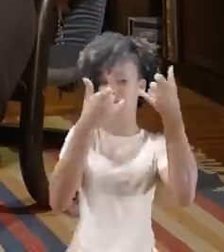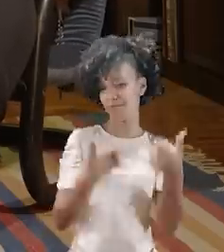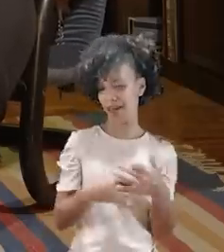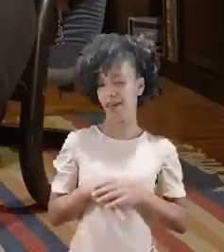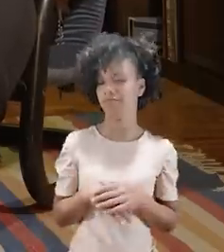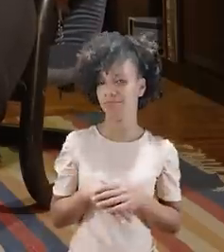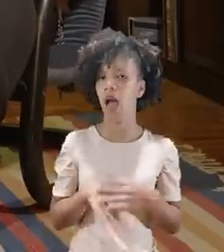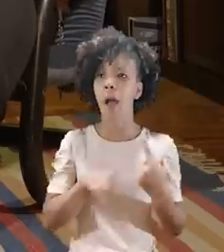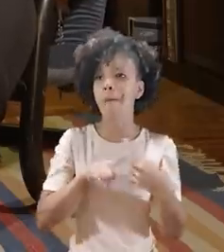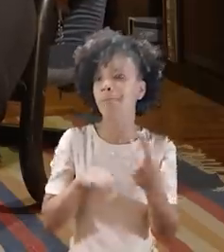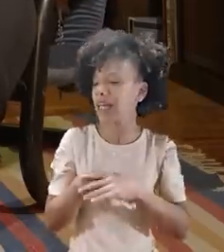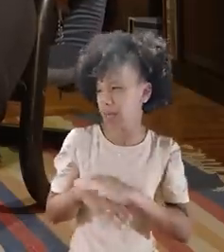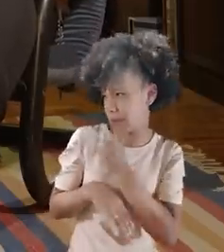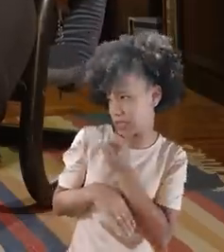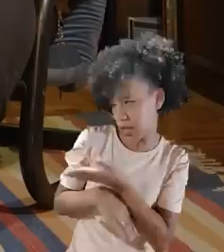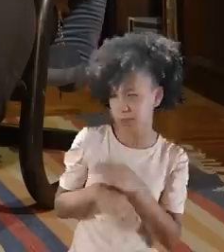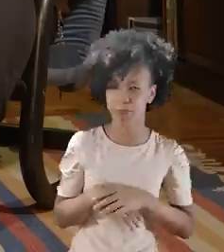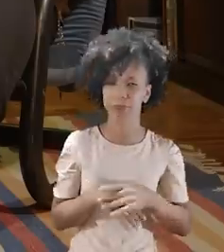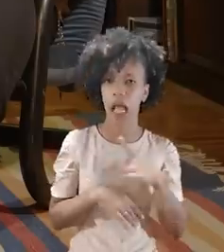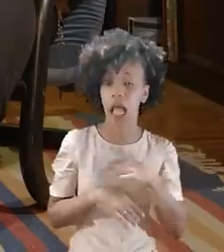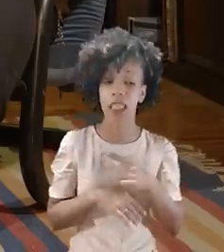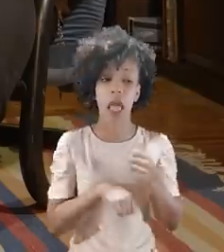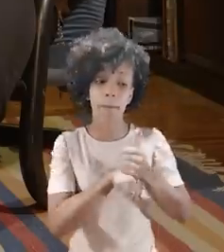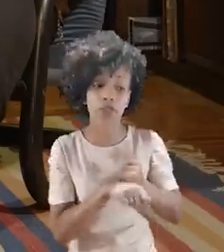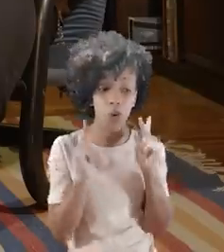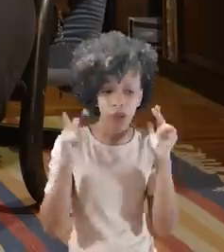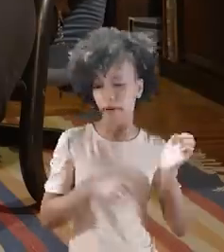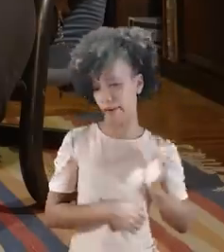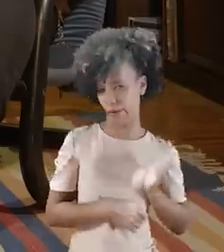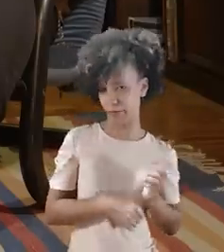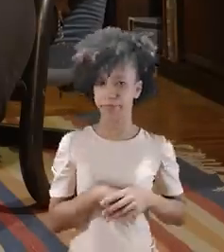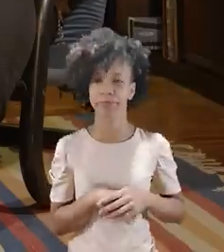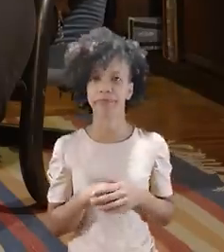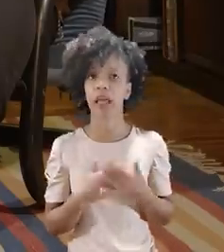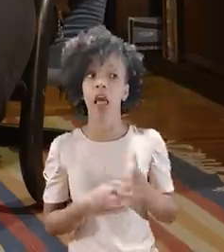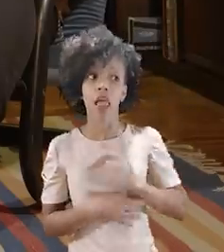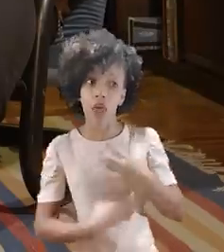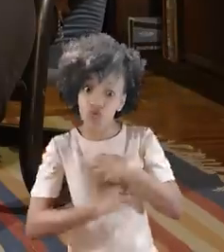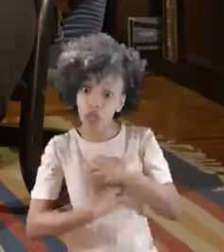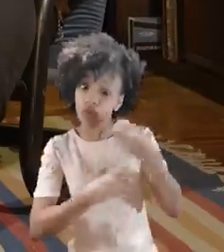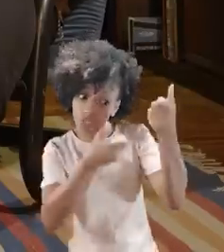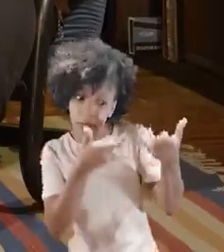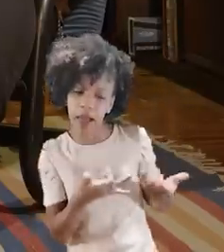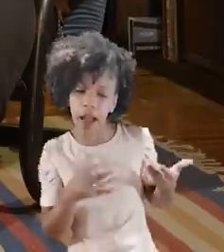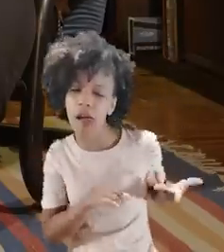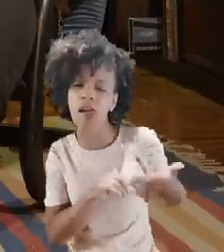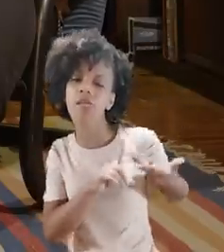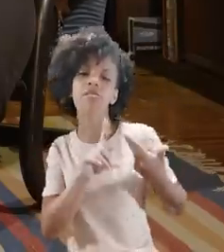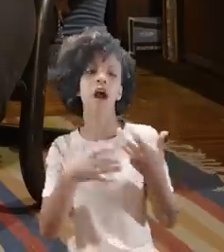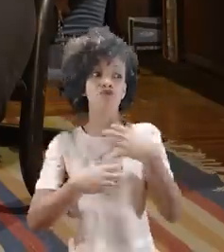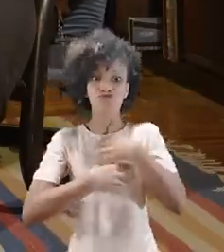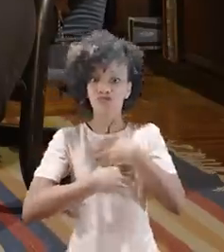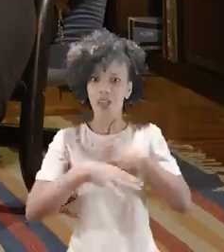jeito para falar às vezes eu vejo assim não tem muito muito cabeleireiro que é que é gay por exemplo e o cara tem um jeito de falar que convence